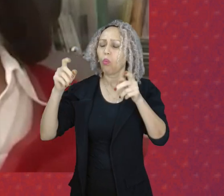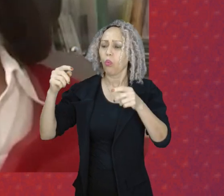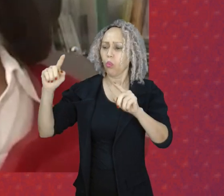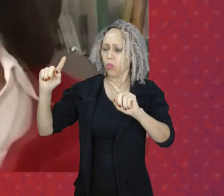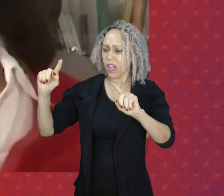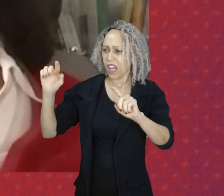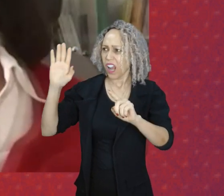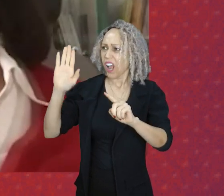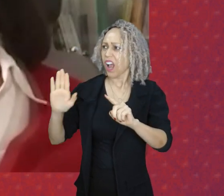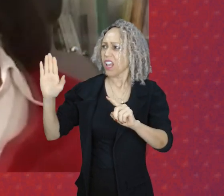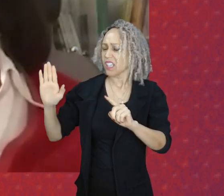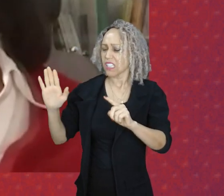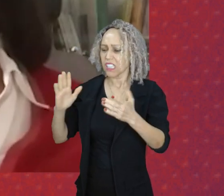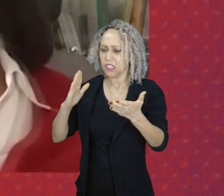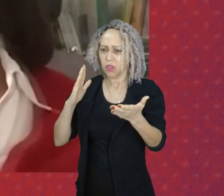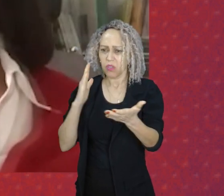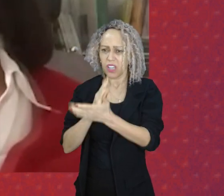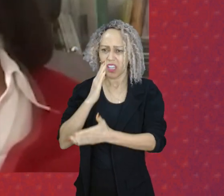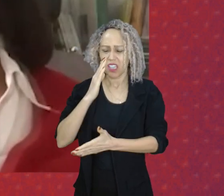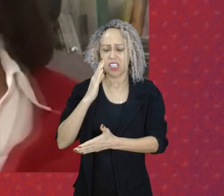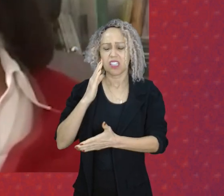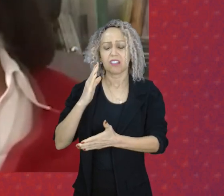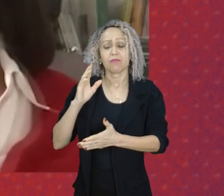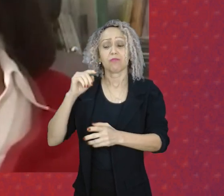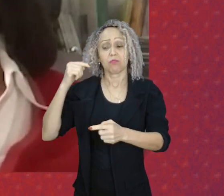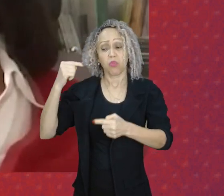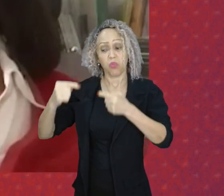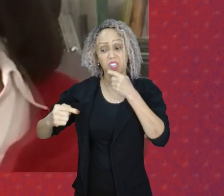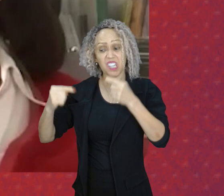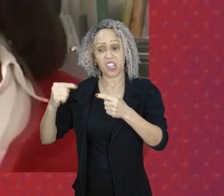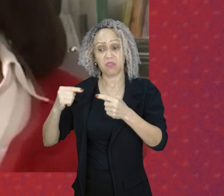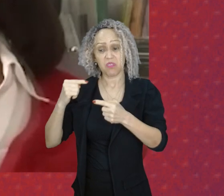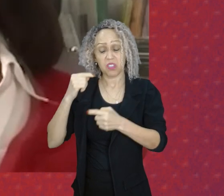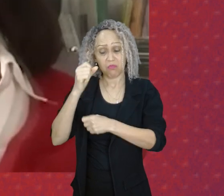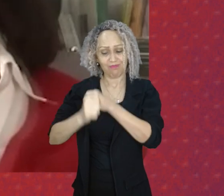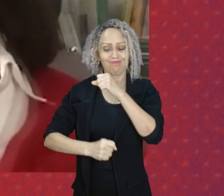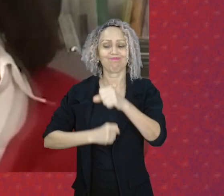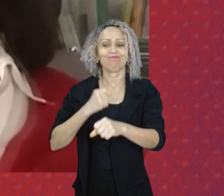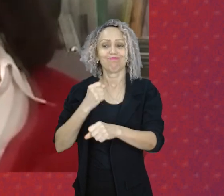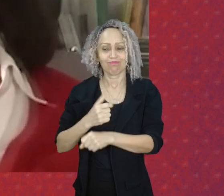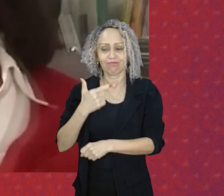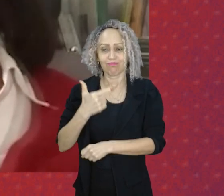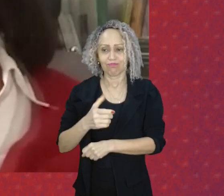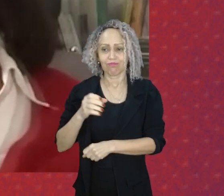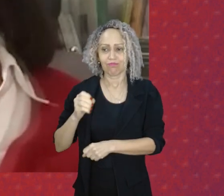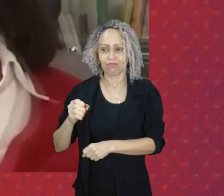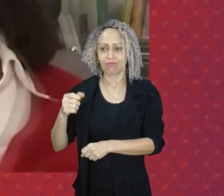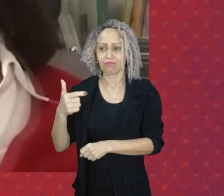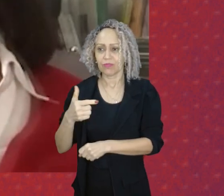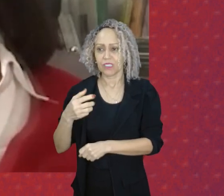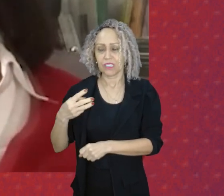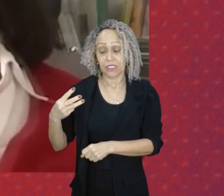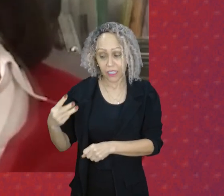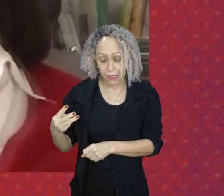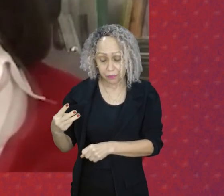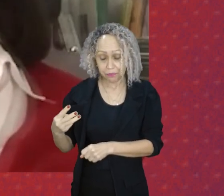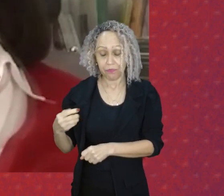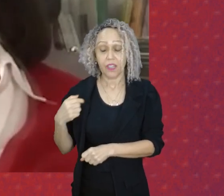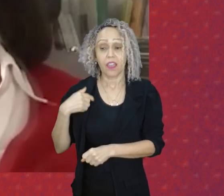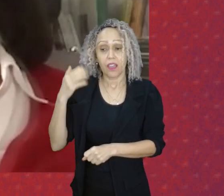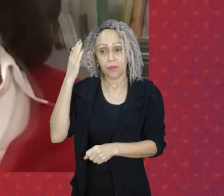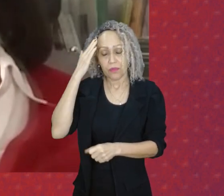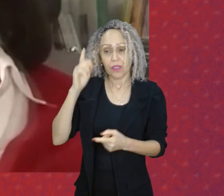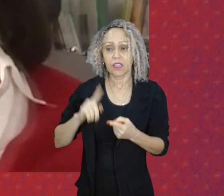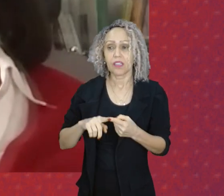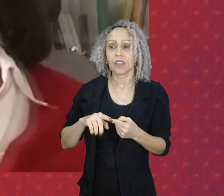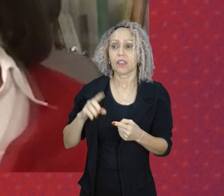partir de 2023, quando tomarão posse. Eu me refiro às deputadas estaduais, às deputadas